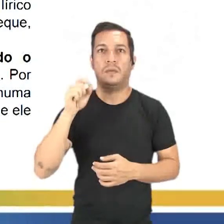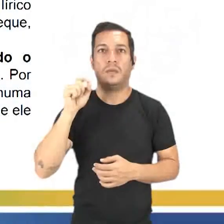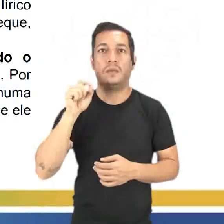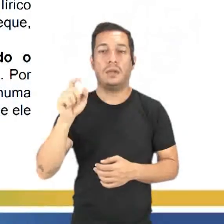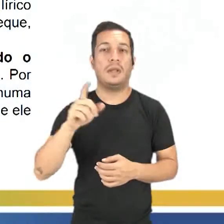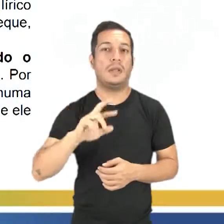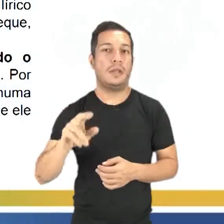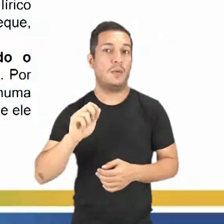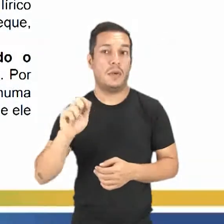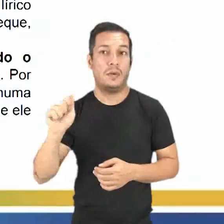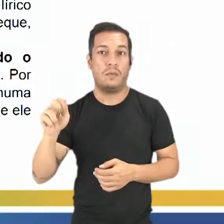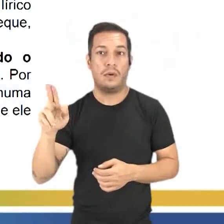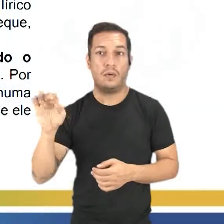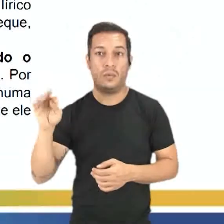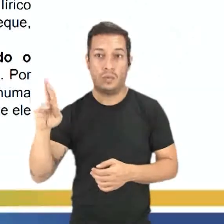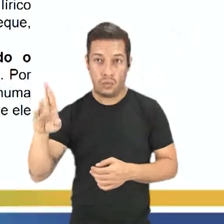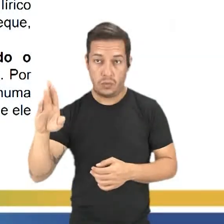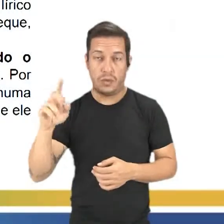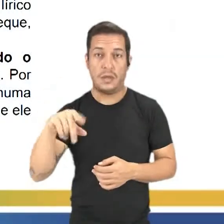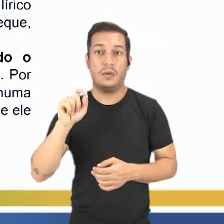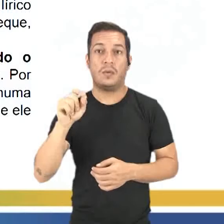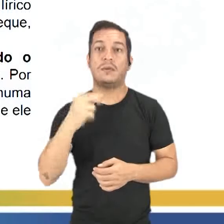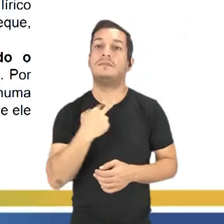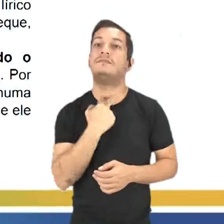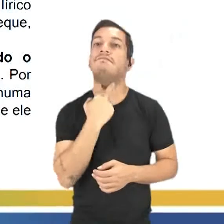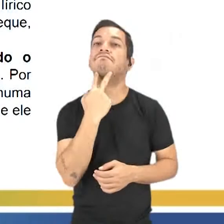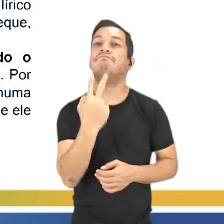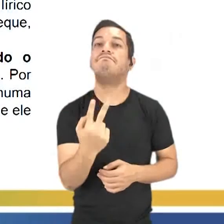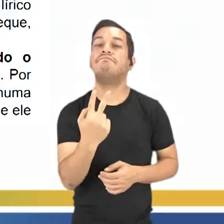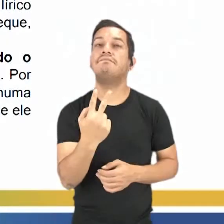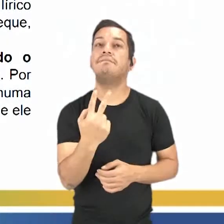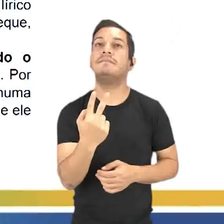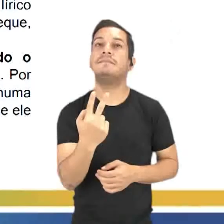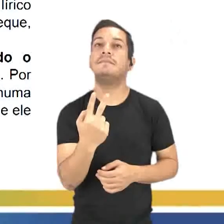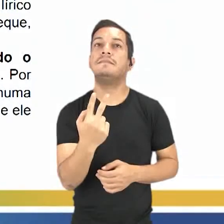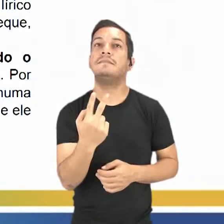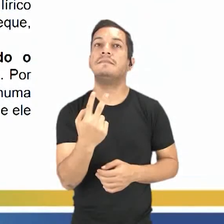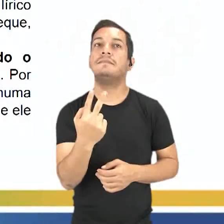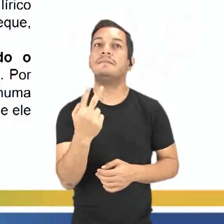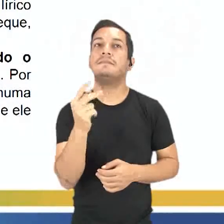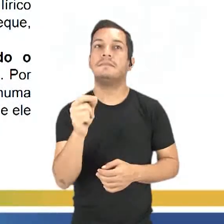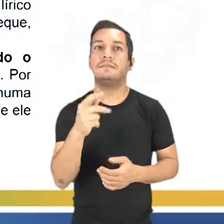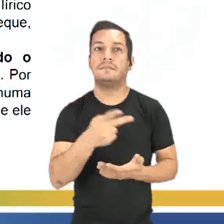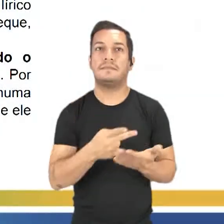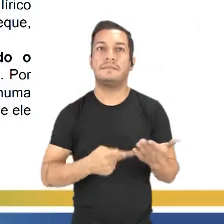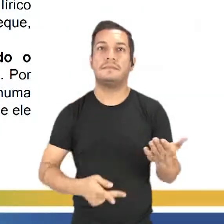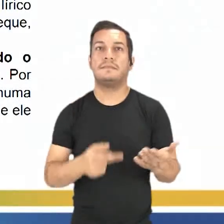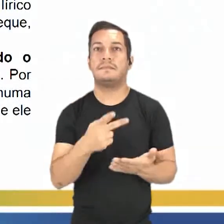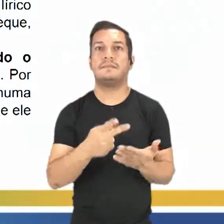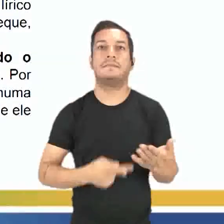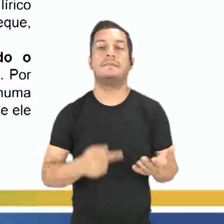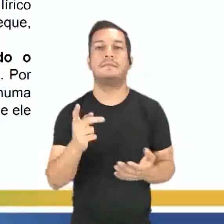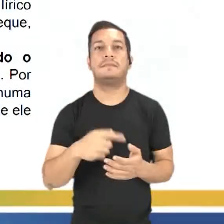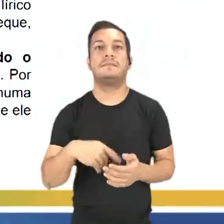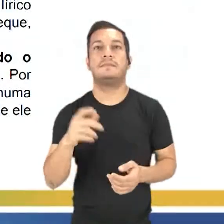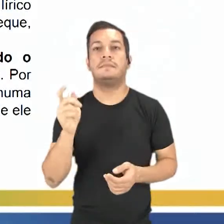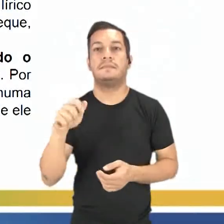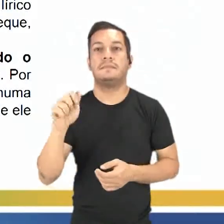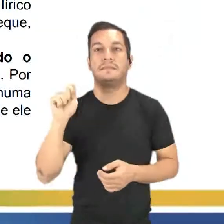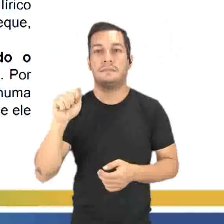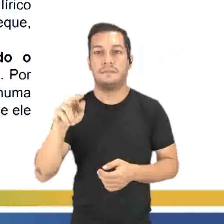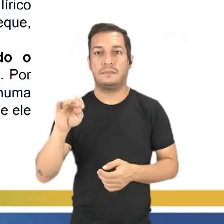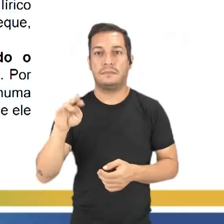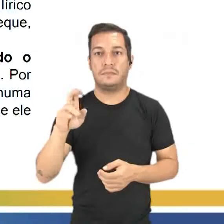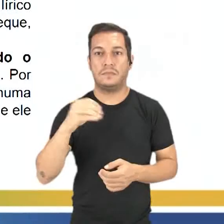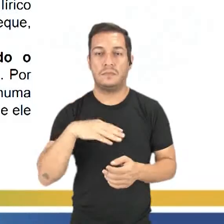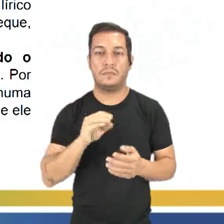o autor em si. É a voz, é uma entidade poética que o autor empresta ao